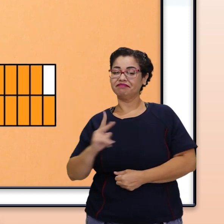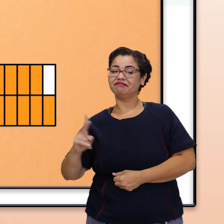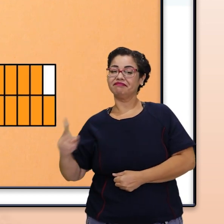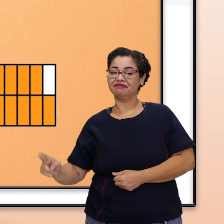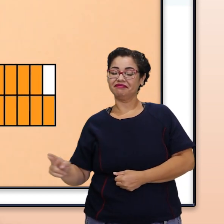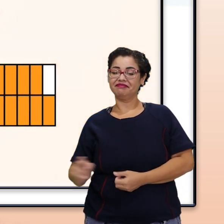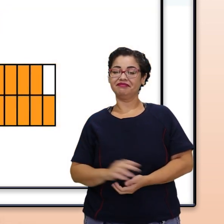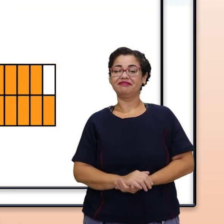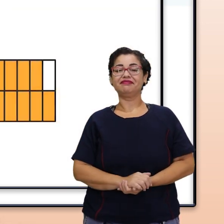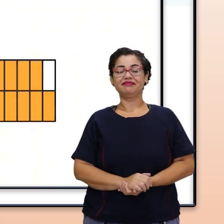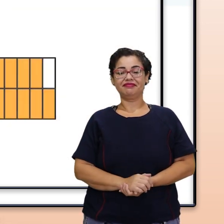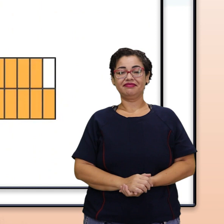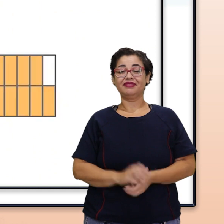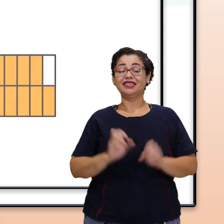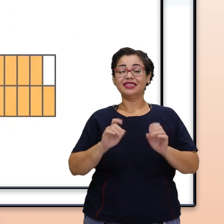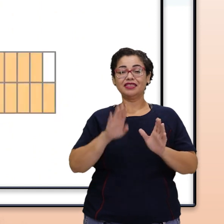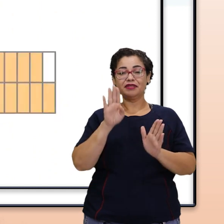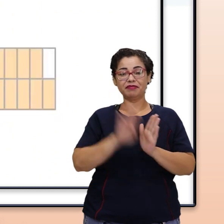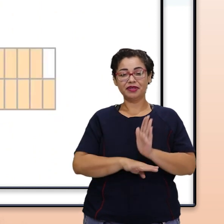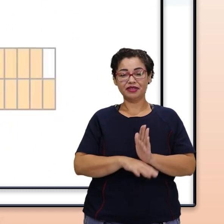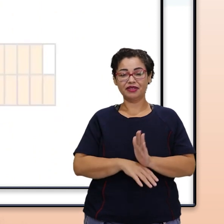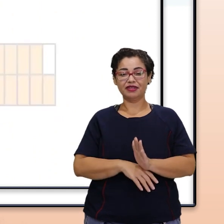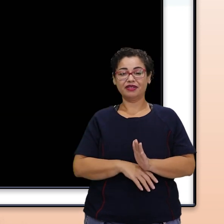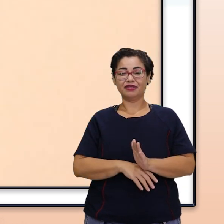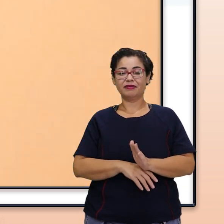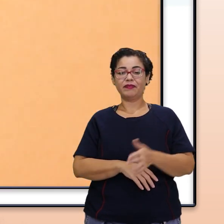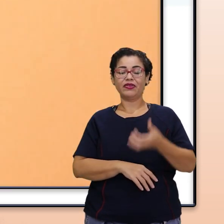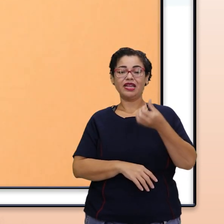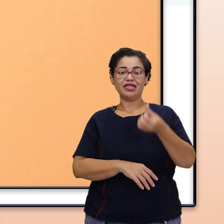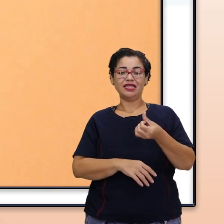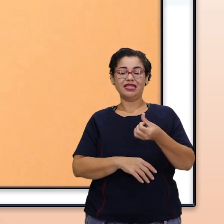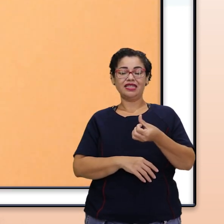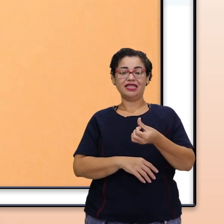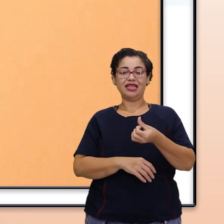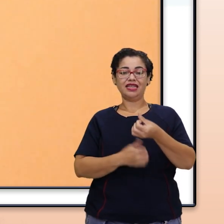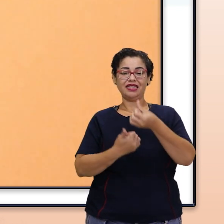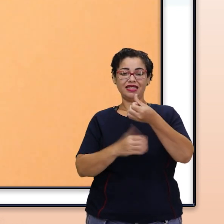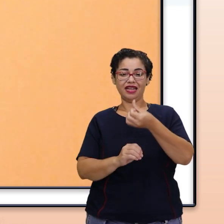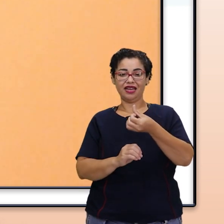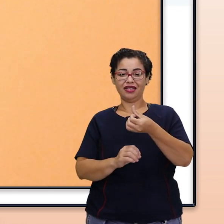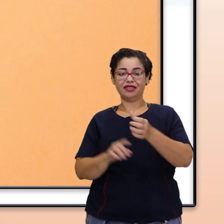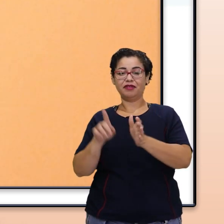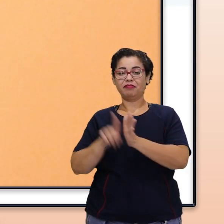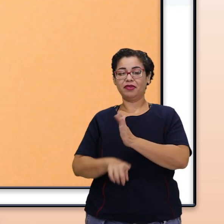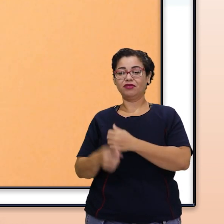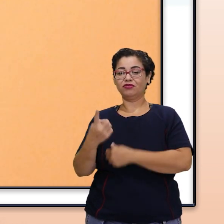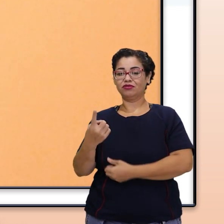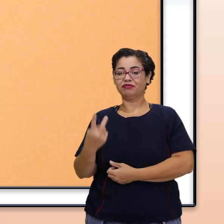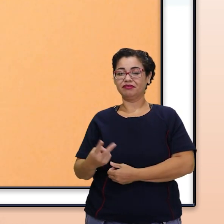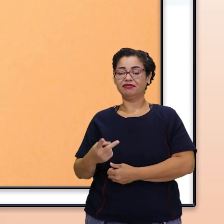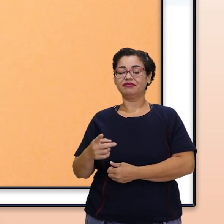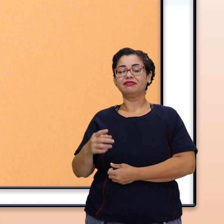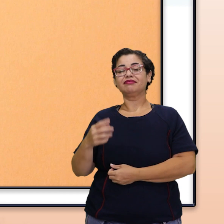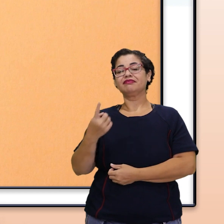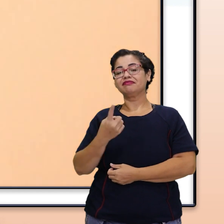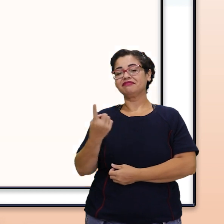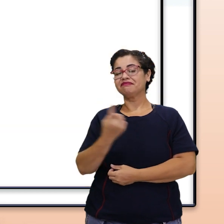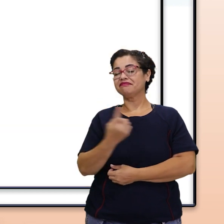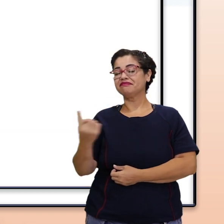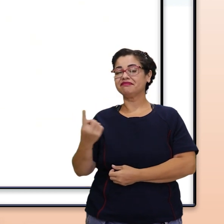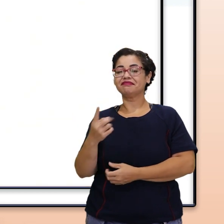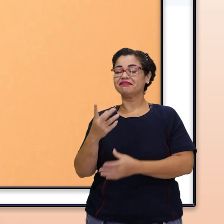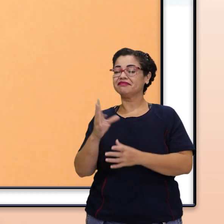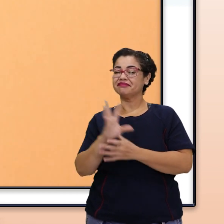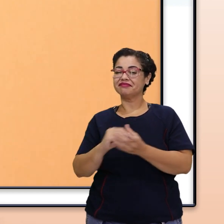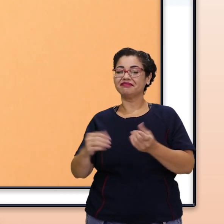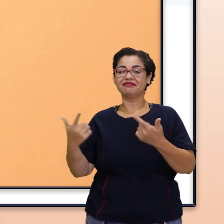10. Já na subtração 6 décimos menos 1 décimo, fazemos 6 menos 1 e repetimos o